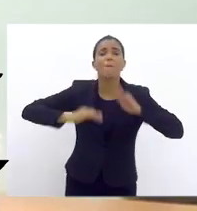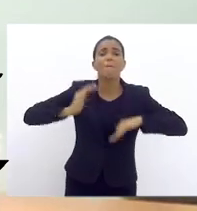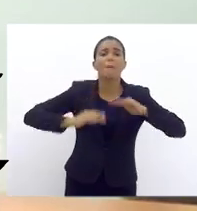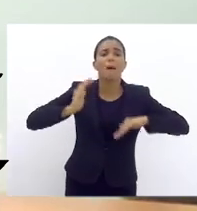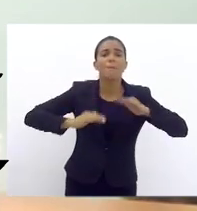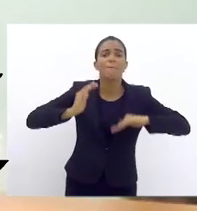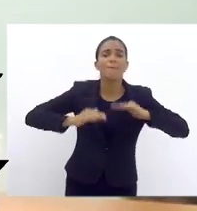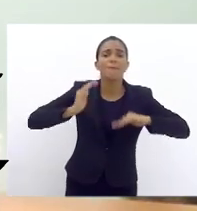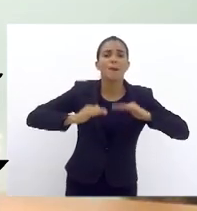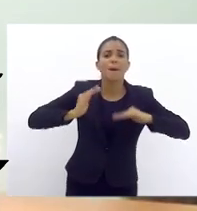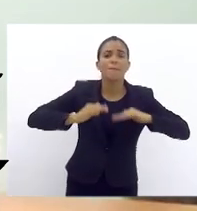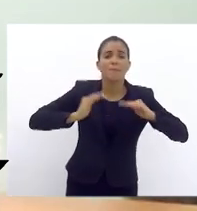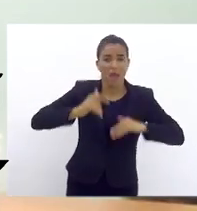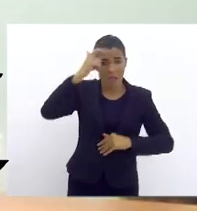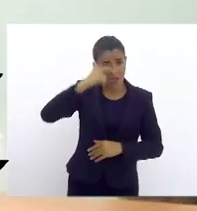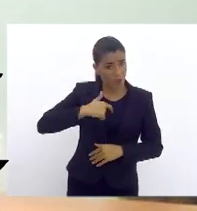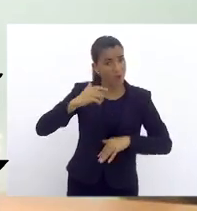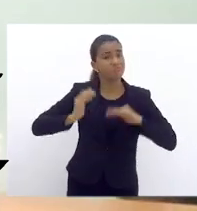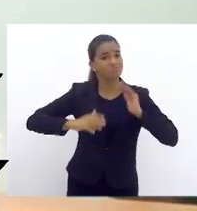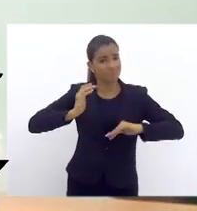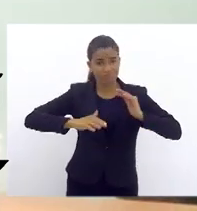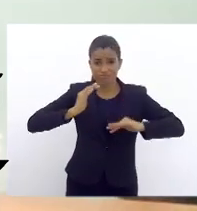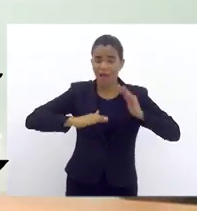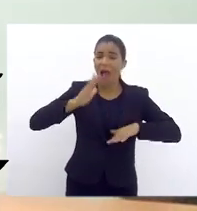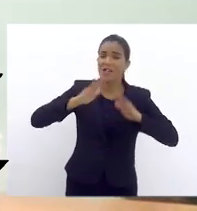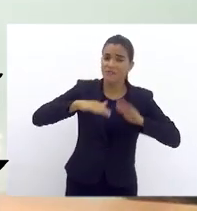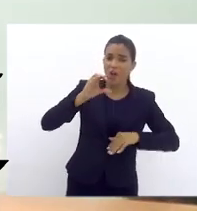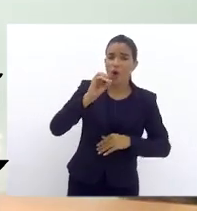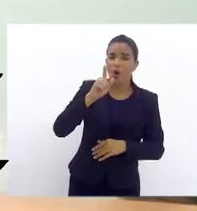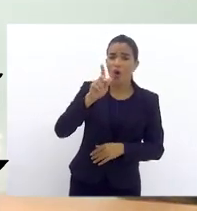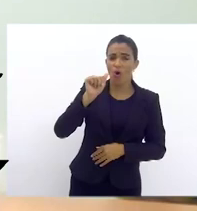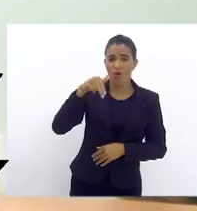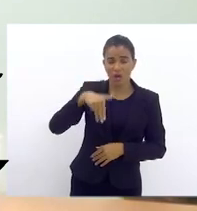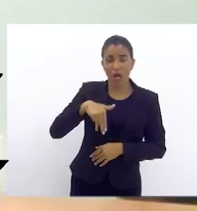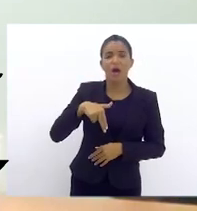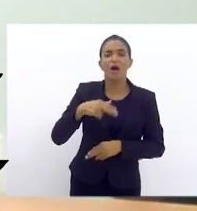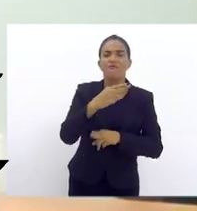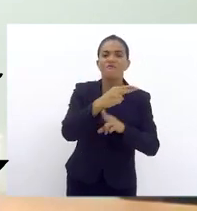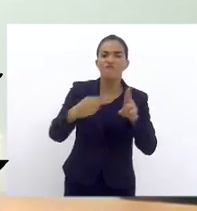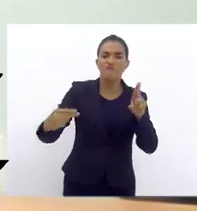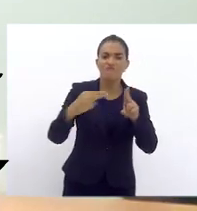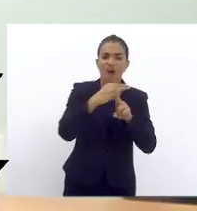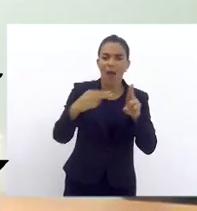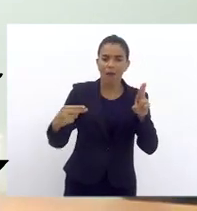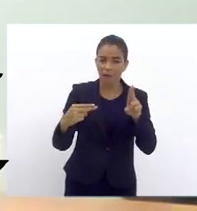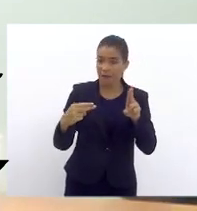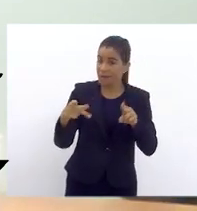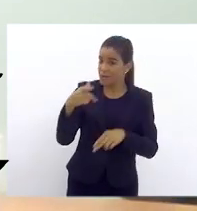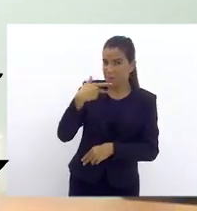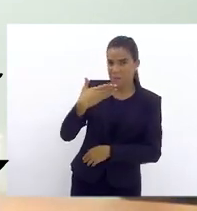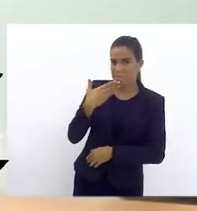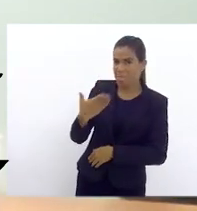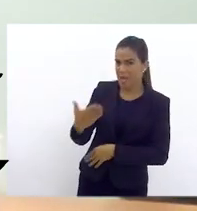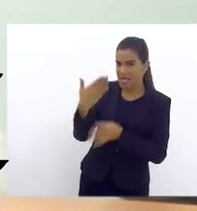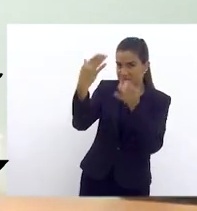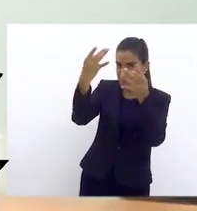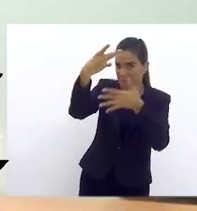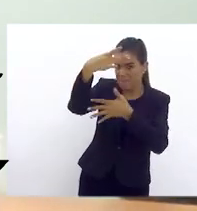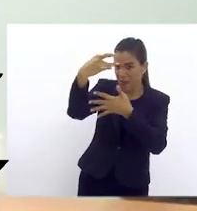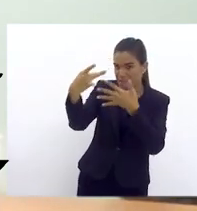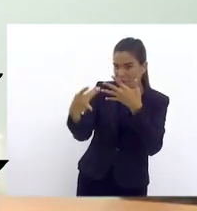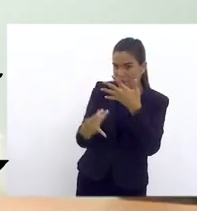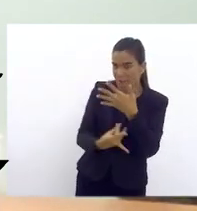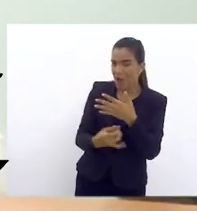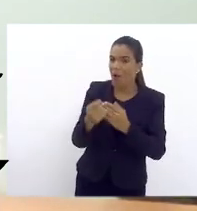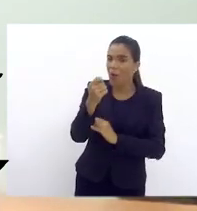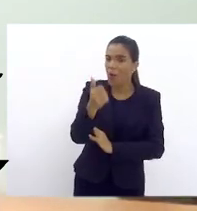batia atabaque e às vezes era Ogan é mão de faca não me peça aqui para relembrar todos porque já